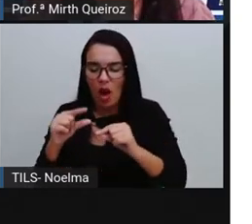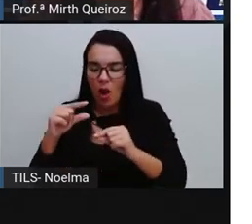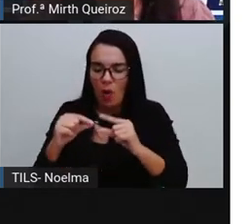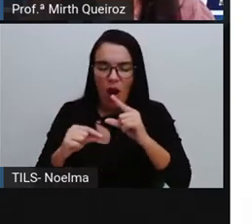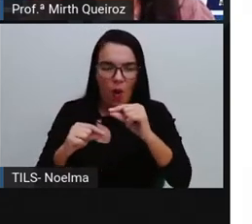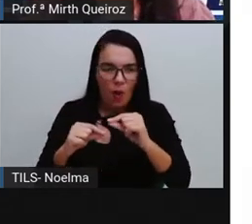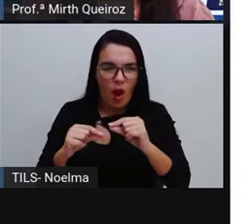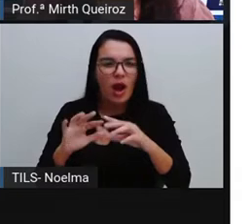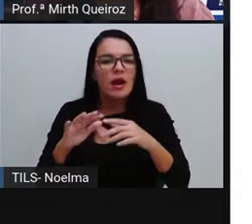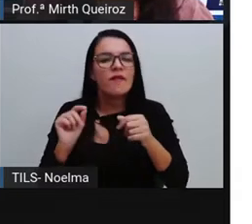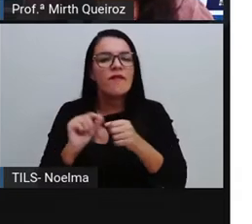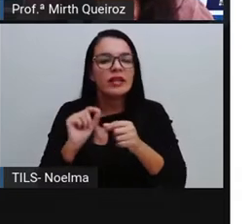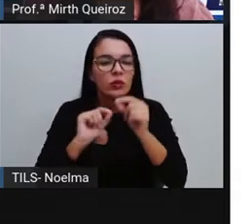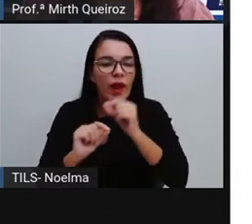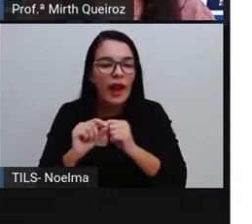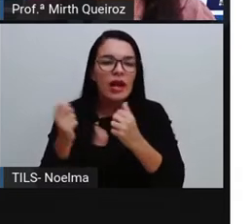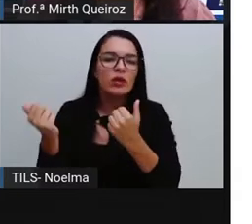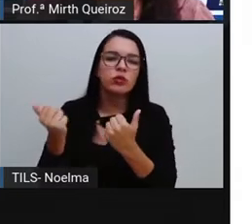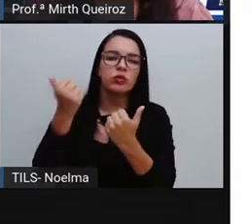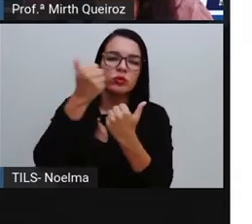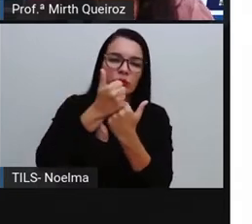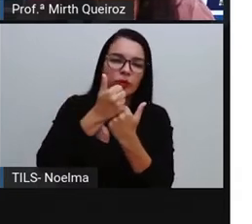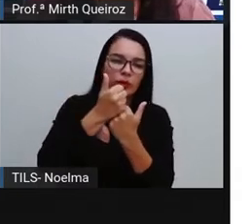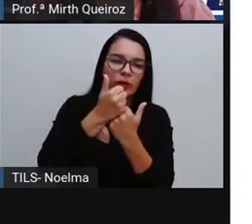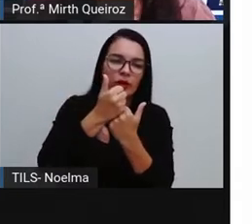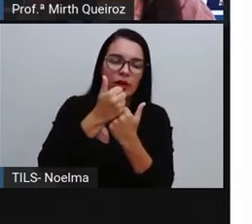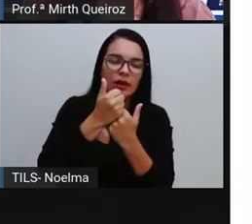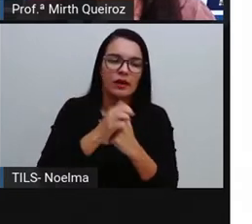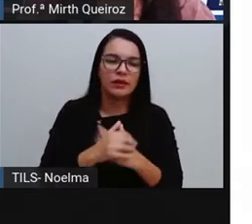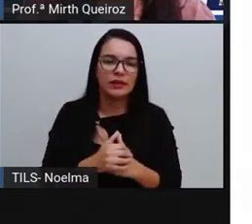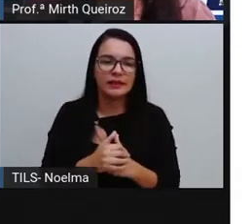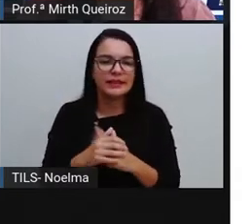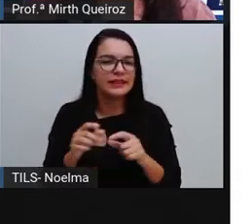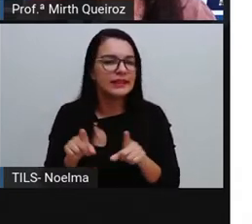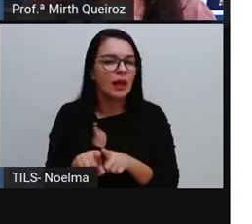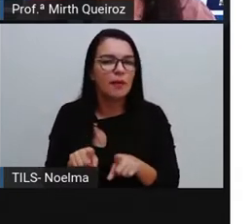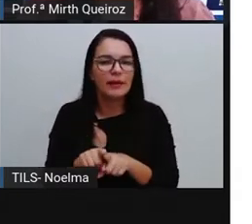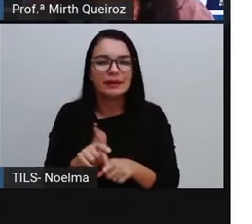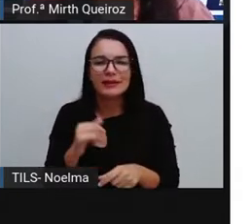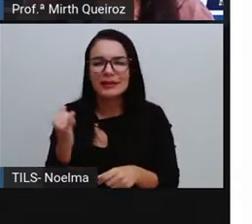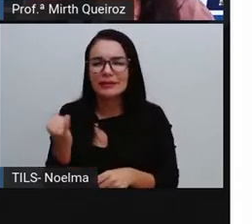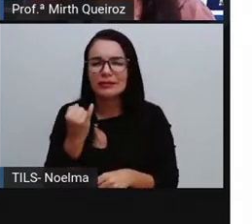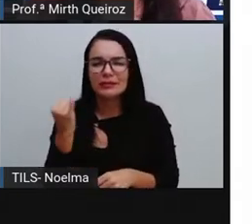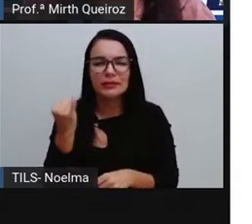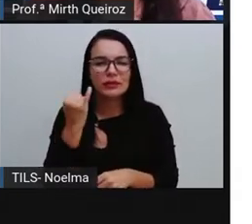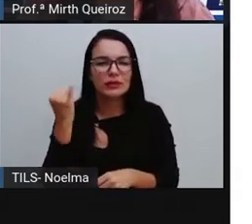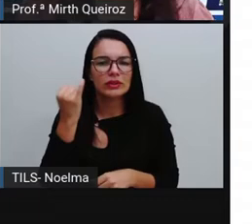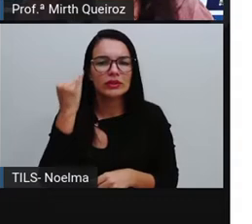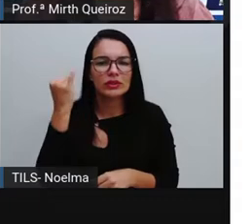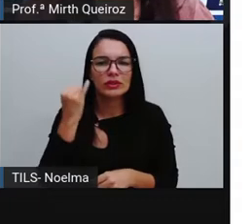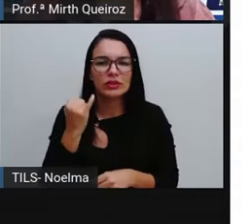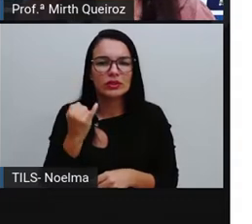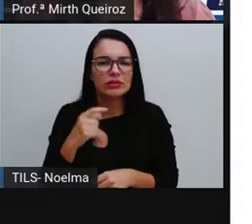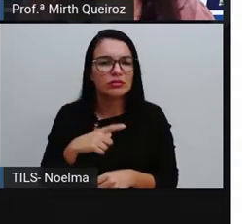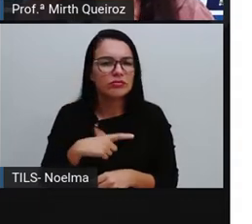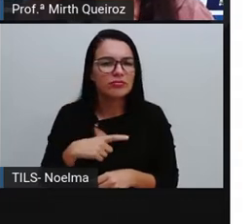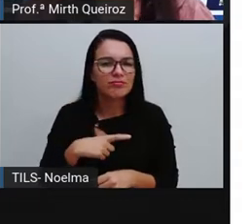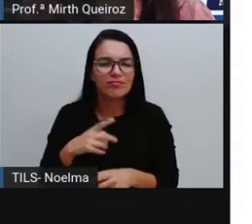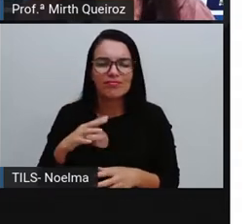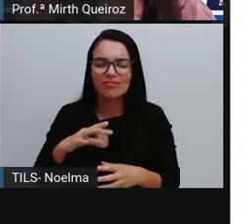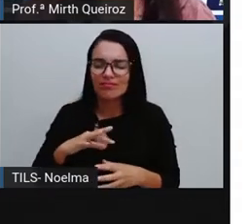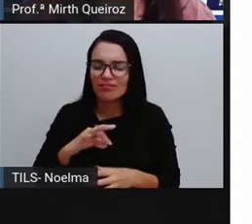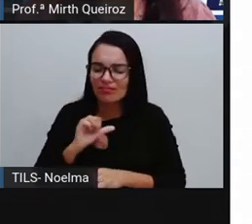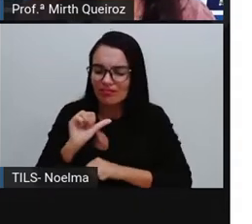É fundamental para as células e tecidos e o meio onde ocorrem todas as reações químicas e